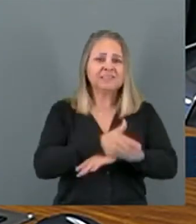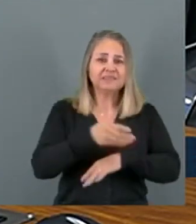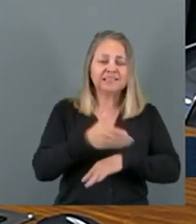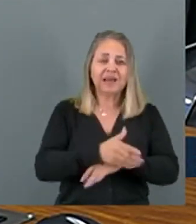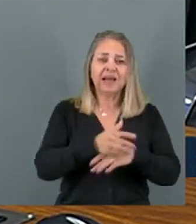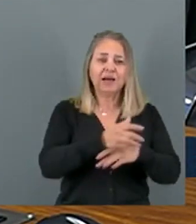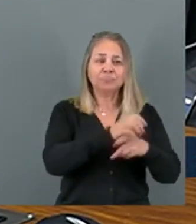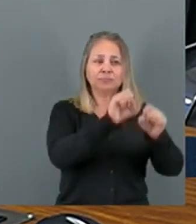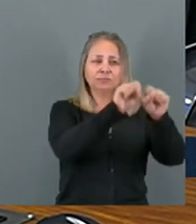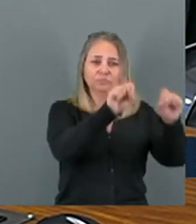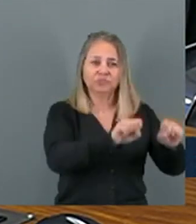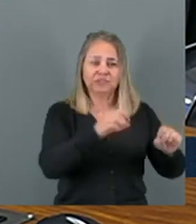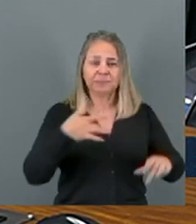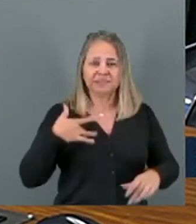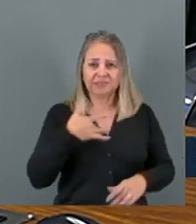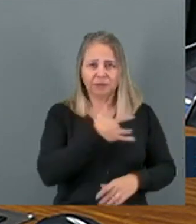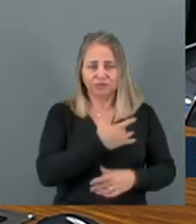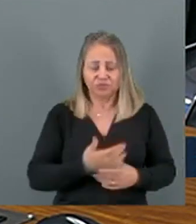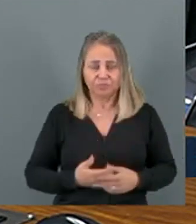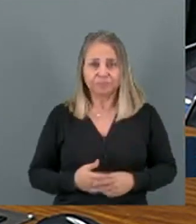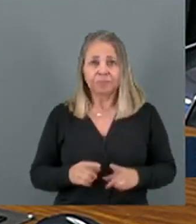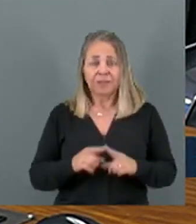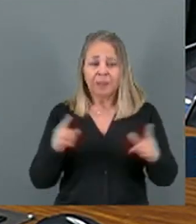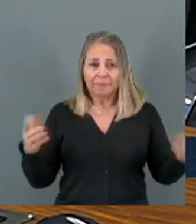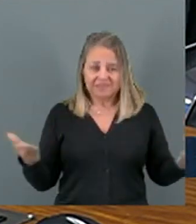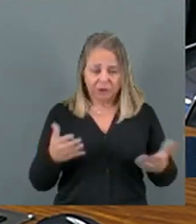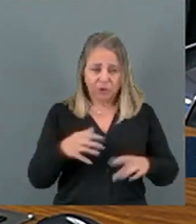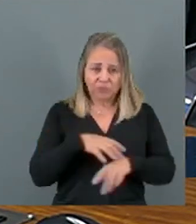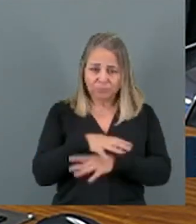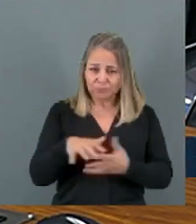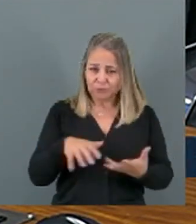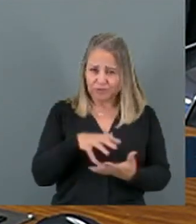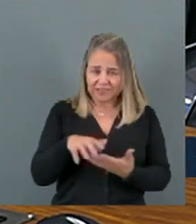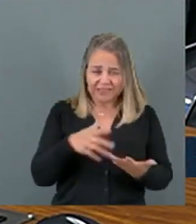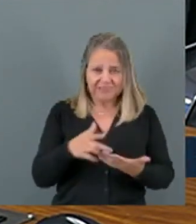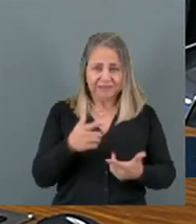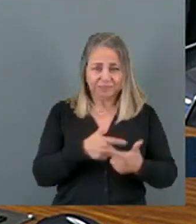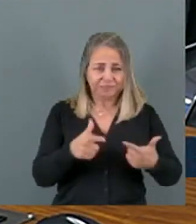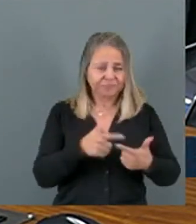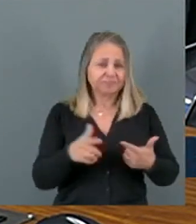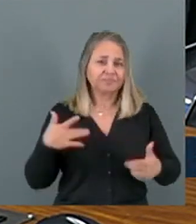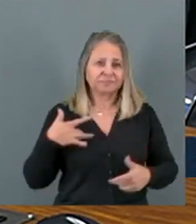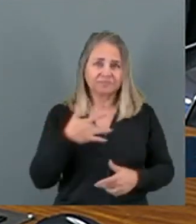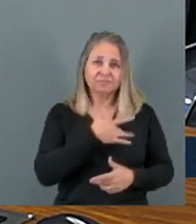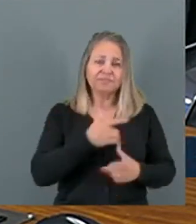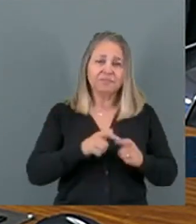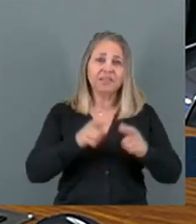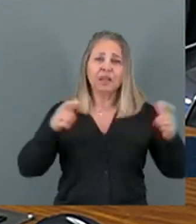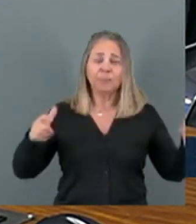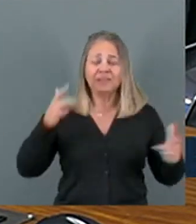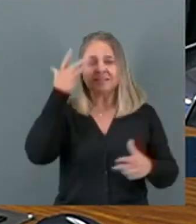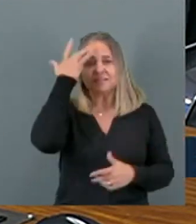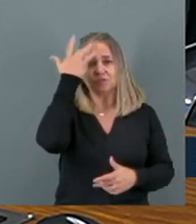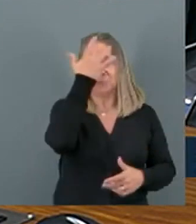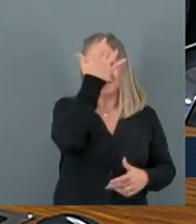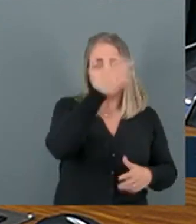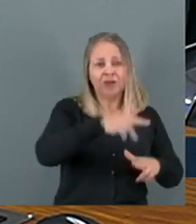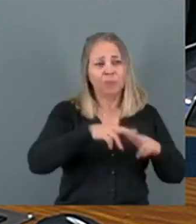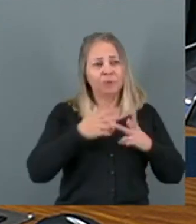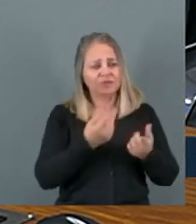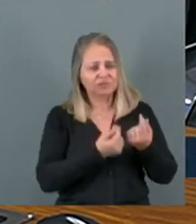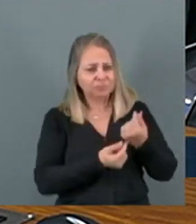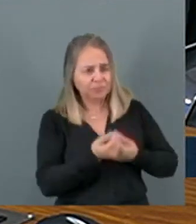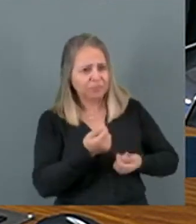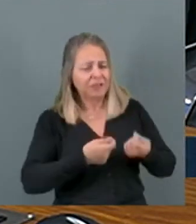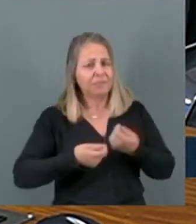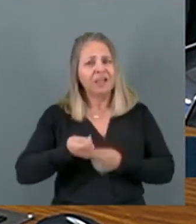isso, no momento em que a gente está passando por uma crise em que aumenta a demanda por saúde, cuidados de saúde mental, por questões de luto, de crise financeira, a solidão